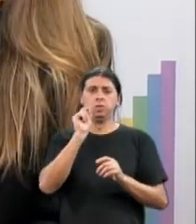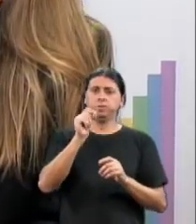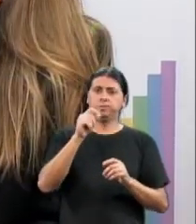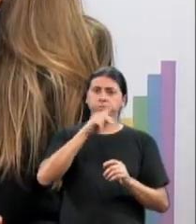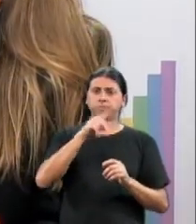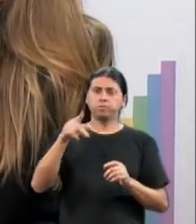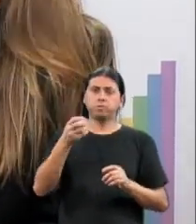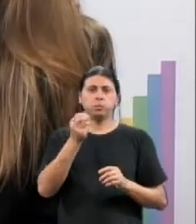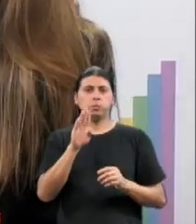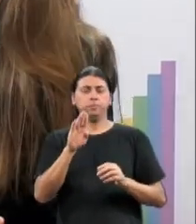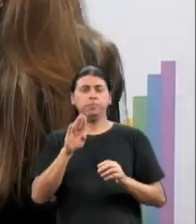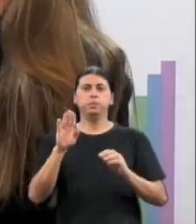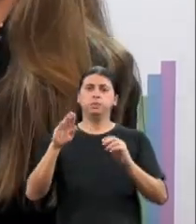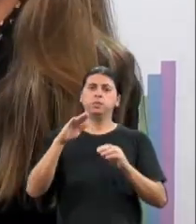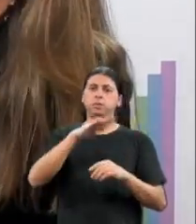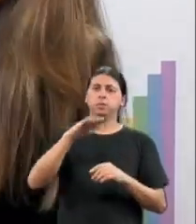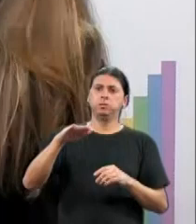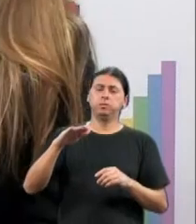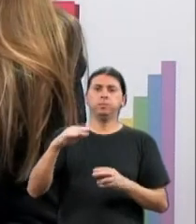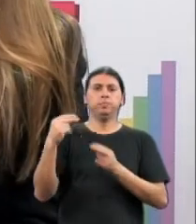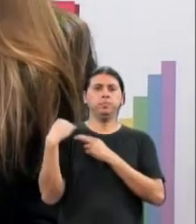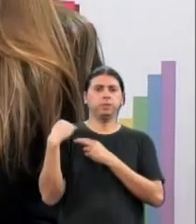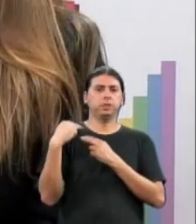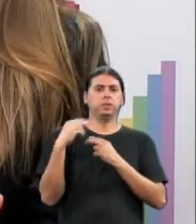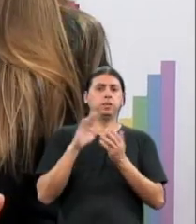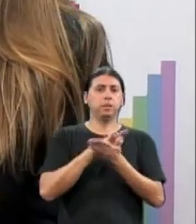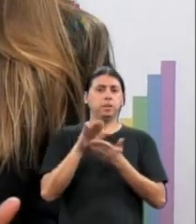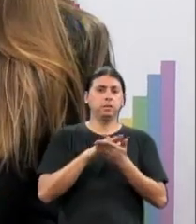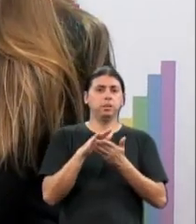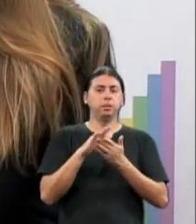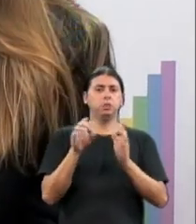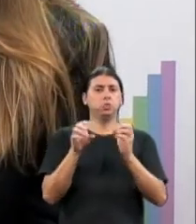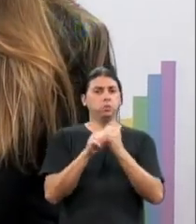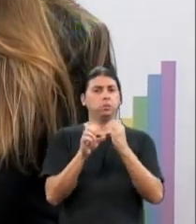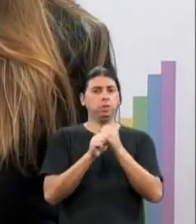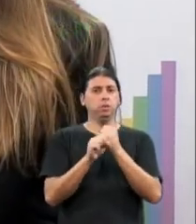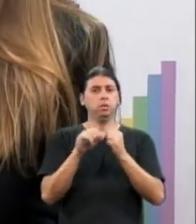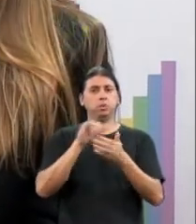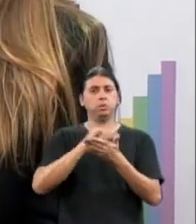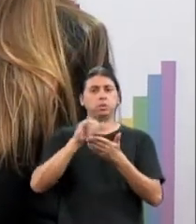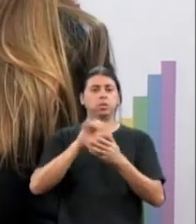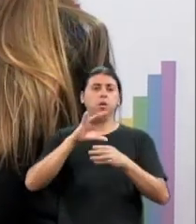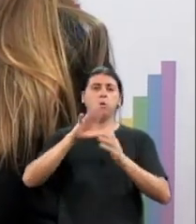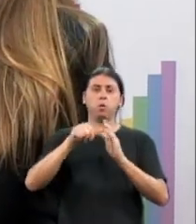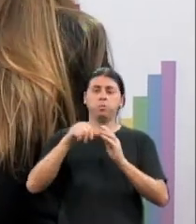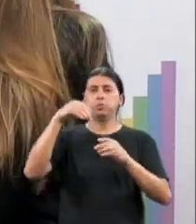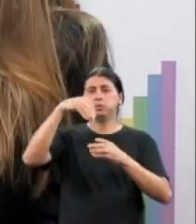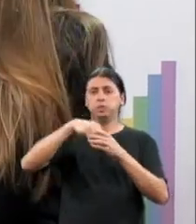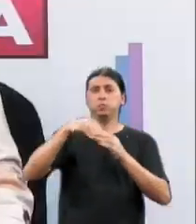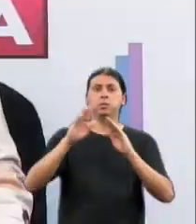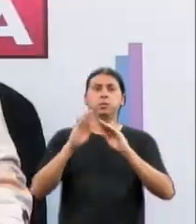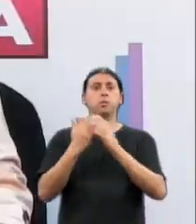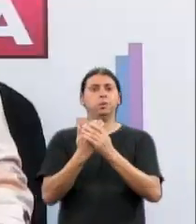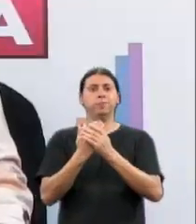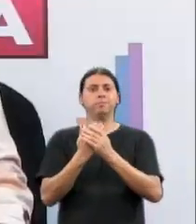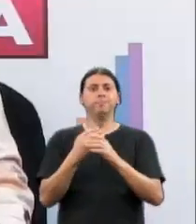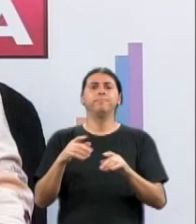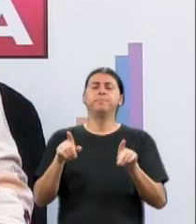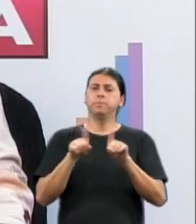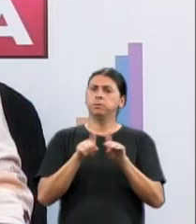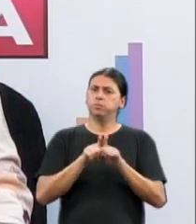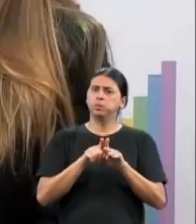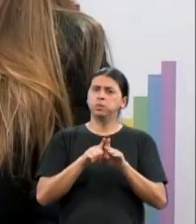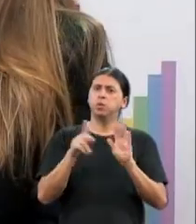professor ou o aluno não se responsabilizasse totalmente caso acontecesse uma situação nesse porte. Também